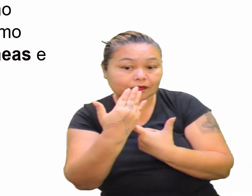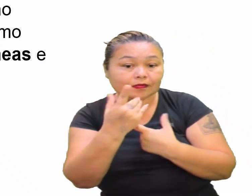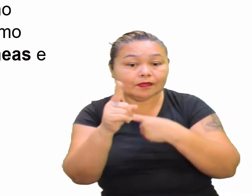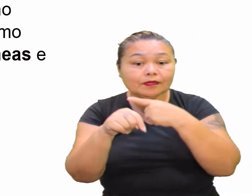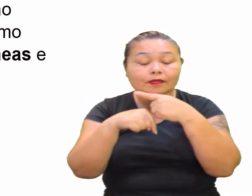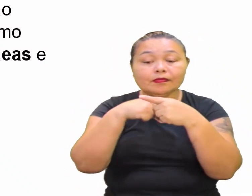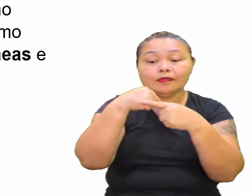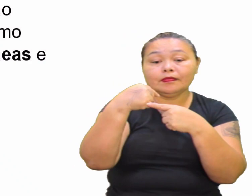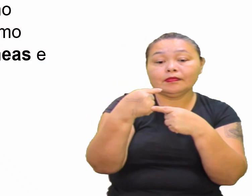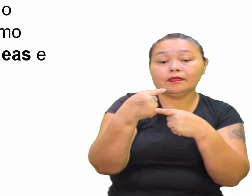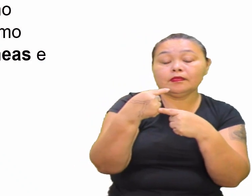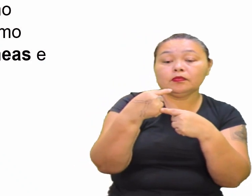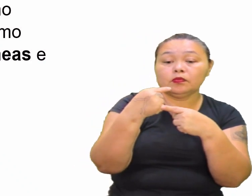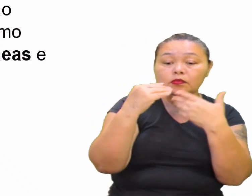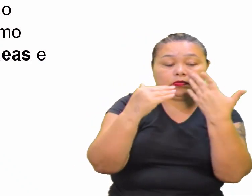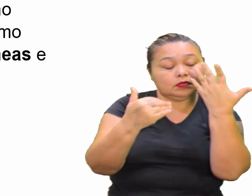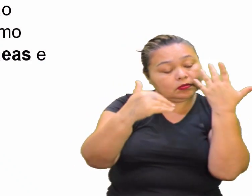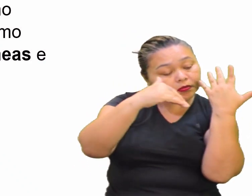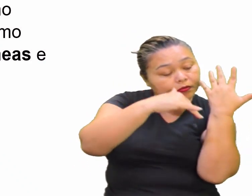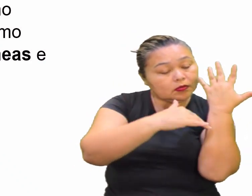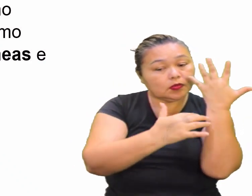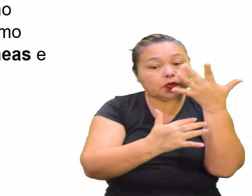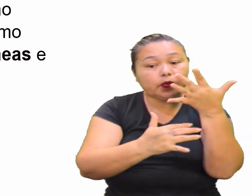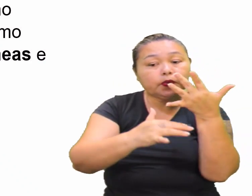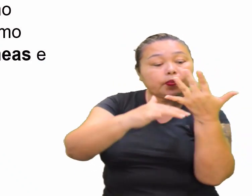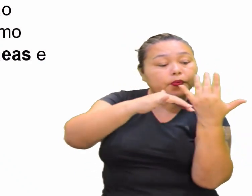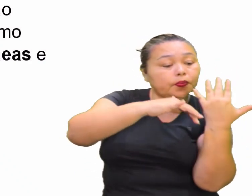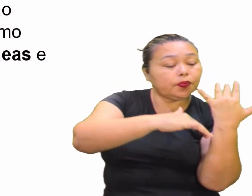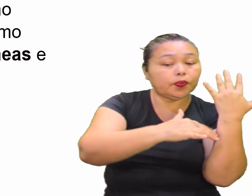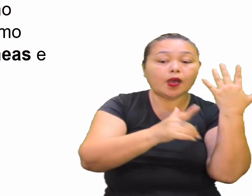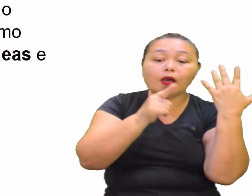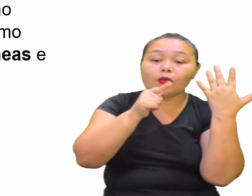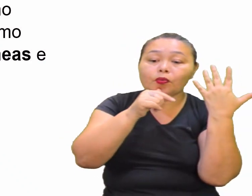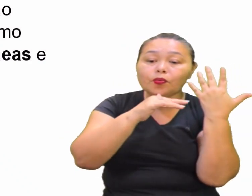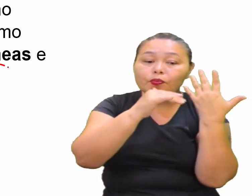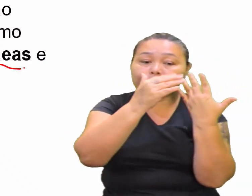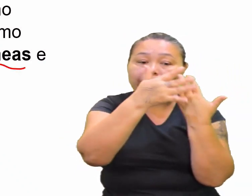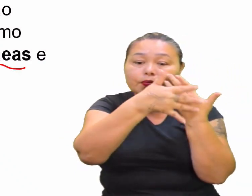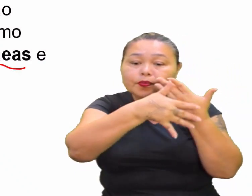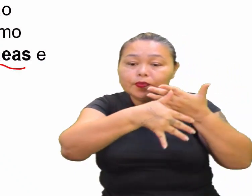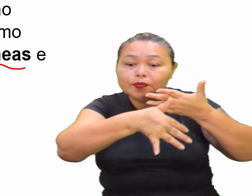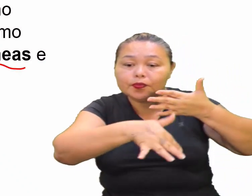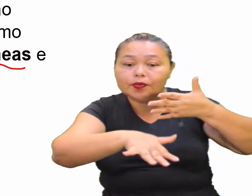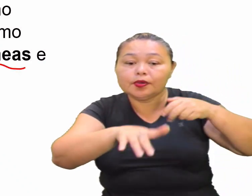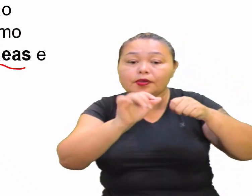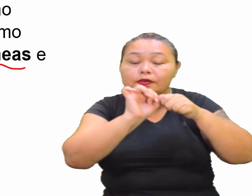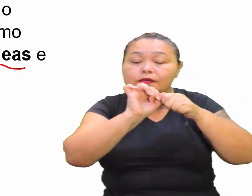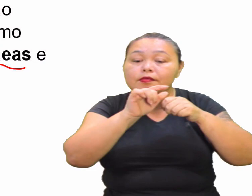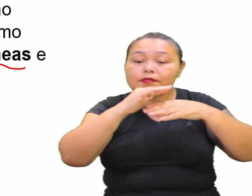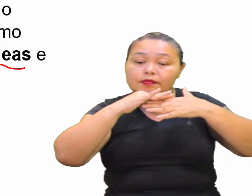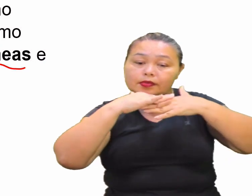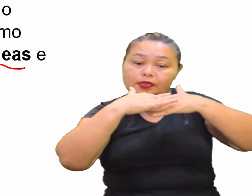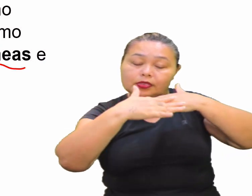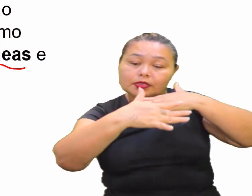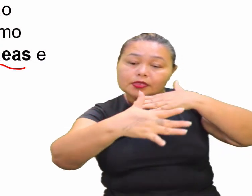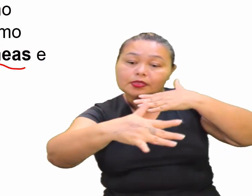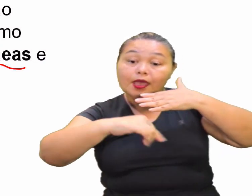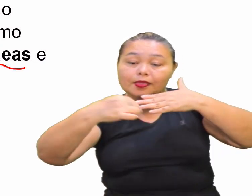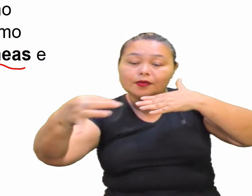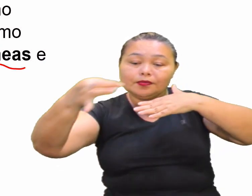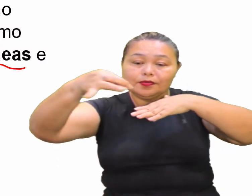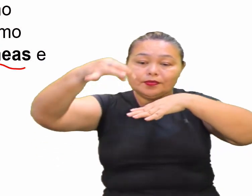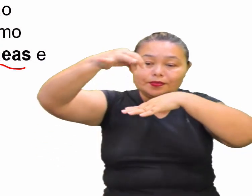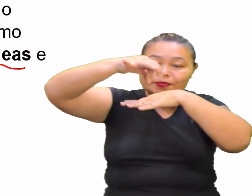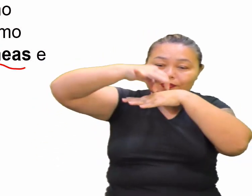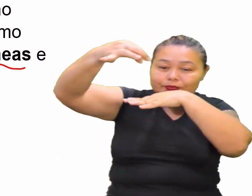os líquens, a gente já tem, né, o processo sucessivo de quê? De gramíneas e posteriormente de insetos, né?